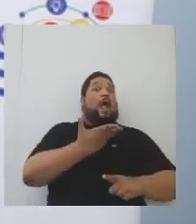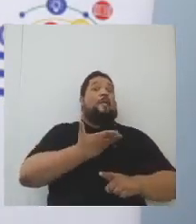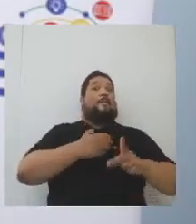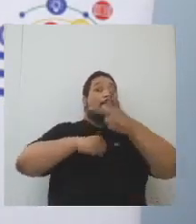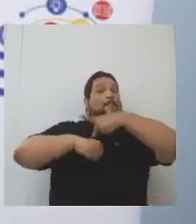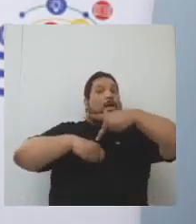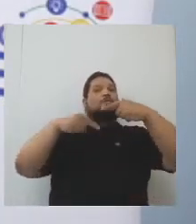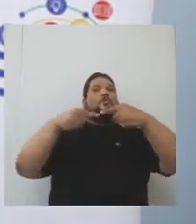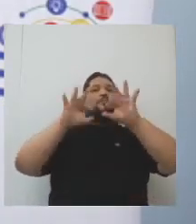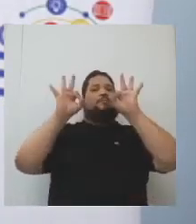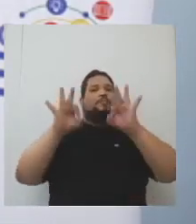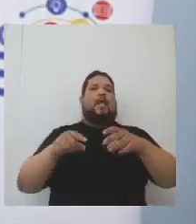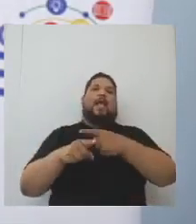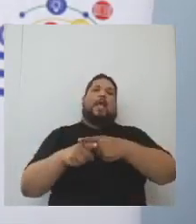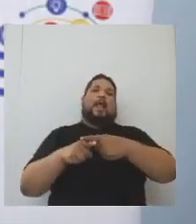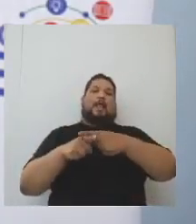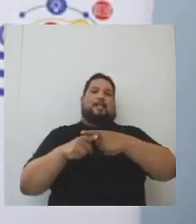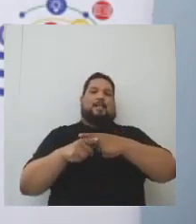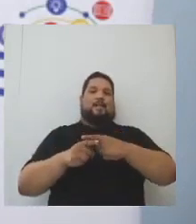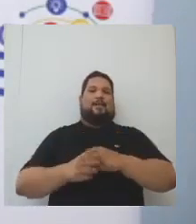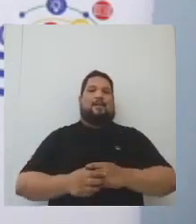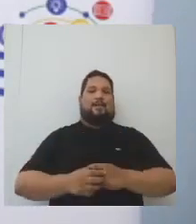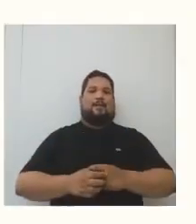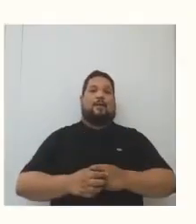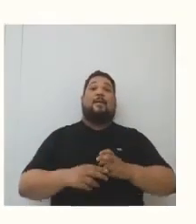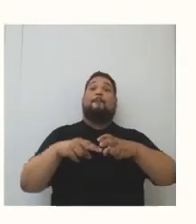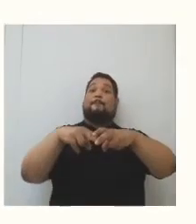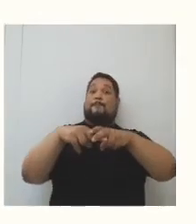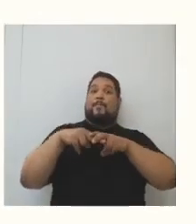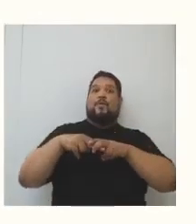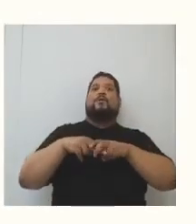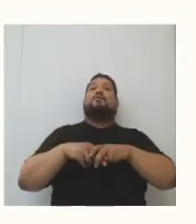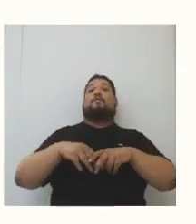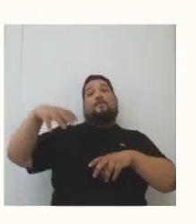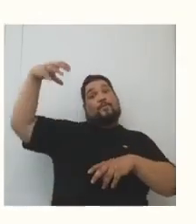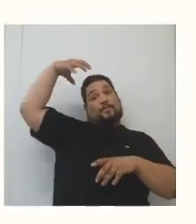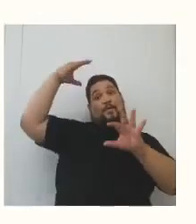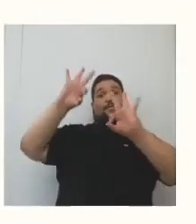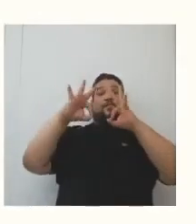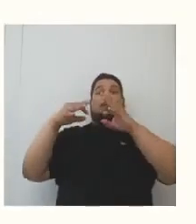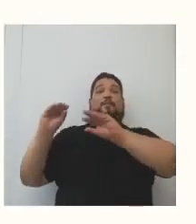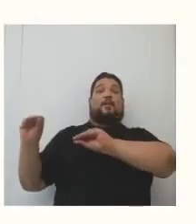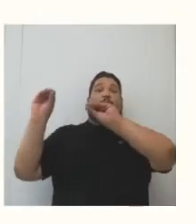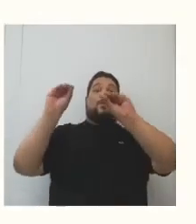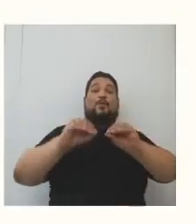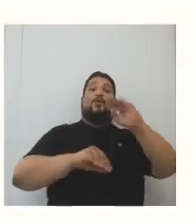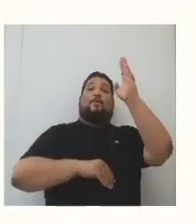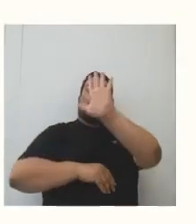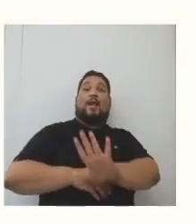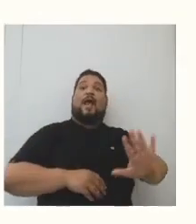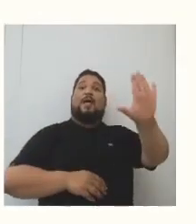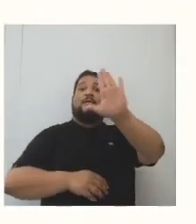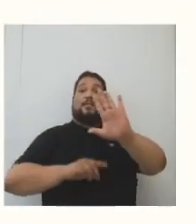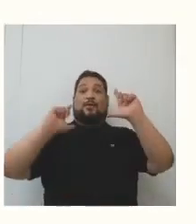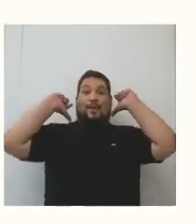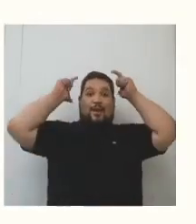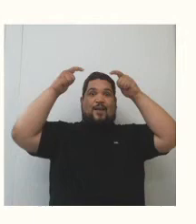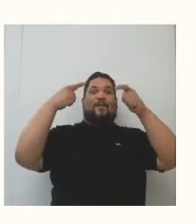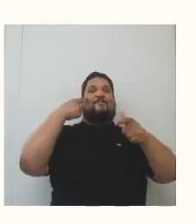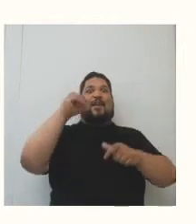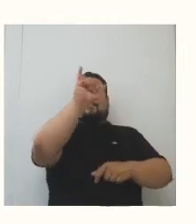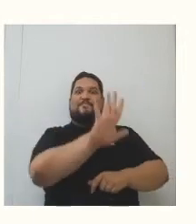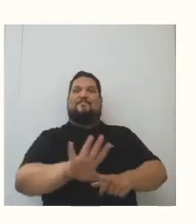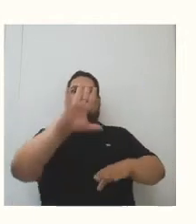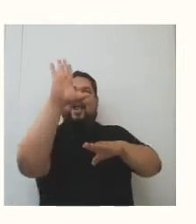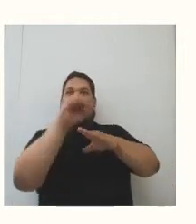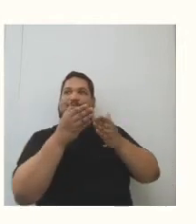foi a Inglaterra. Então, sendo assim, né, com a chegada da família real, o príncipe Dom João, ele aí, olha só, na foto, na imagem